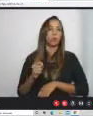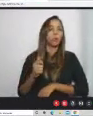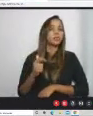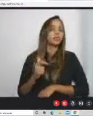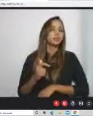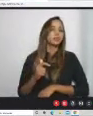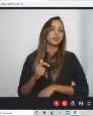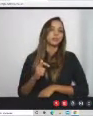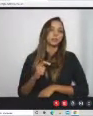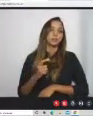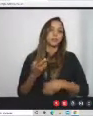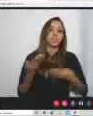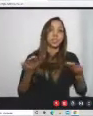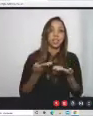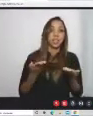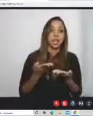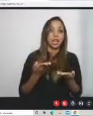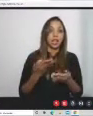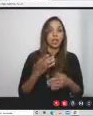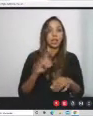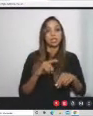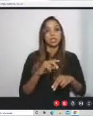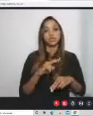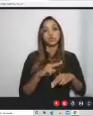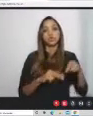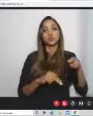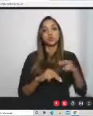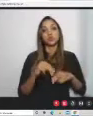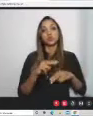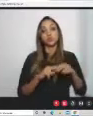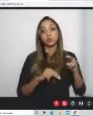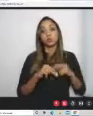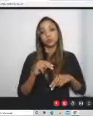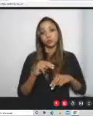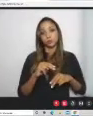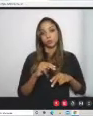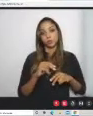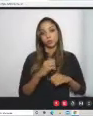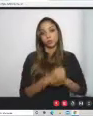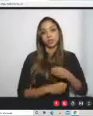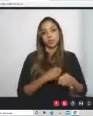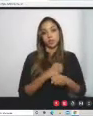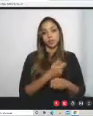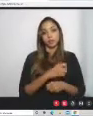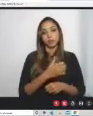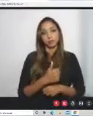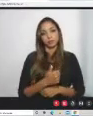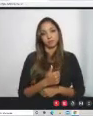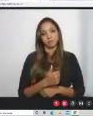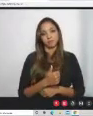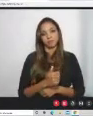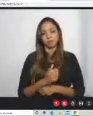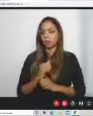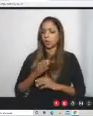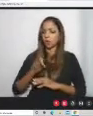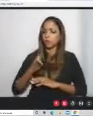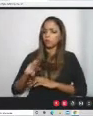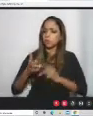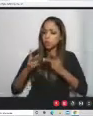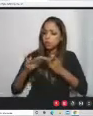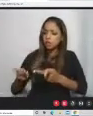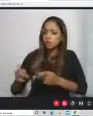2021. E, senhores vereadores, é vergonhoso o que a gente encontrou lá. A metade da rua ela está asfaltada,